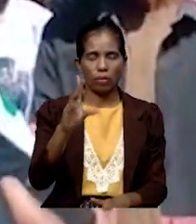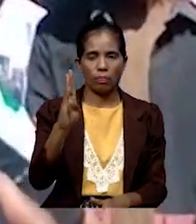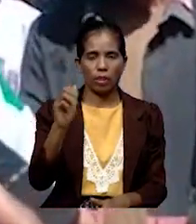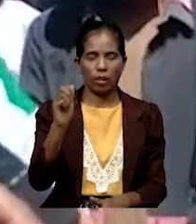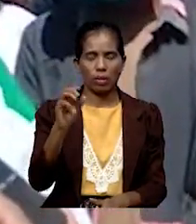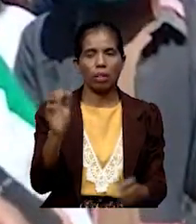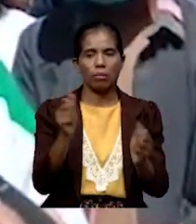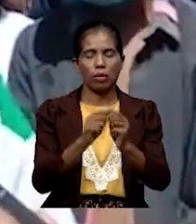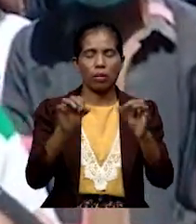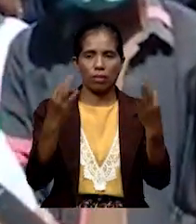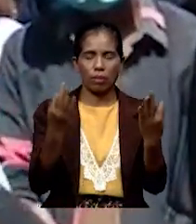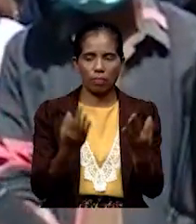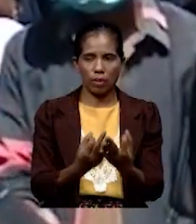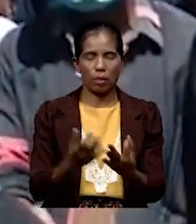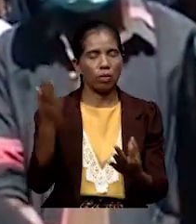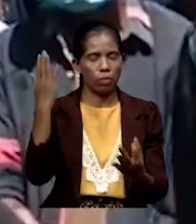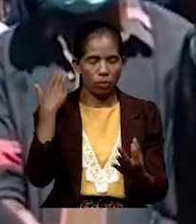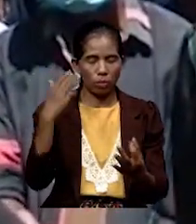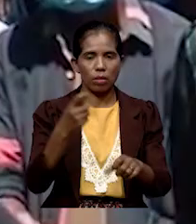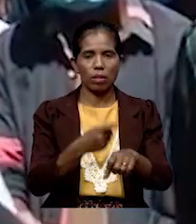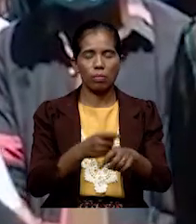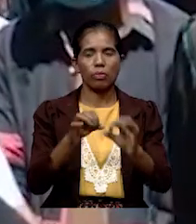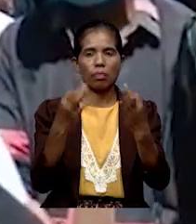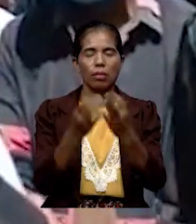Lobato, também, né, é mestre conhecido, família Bolt,